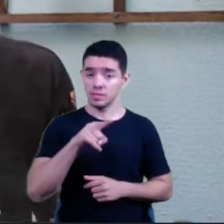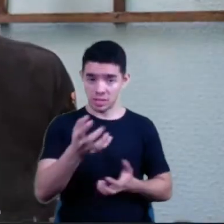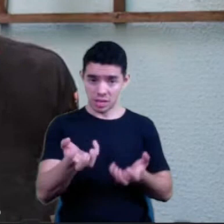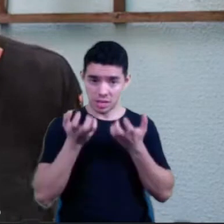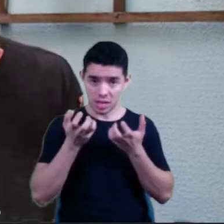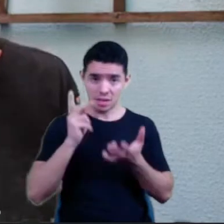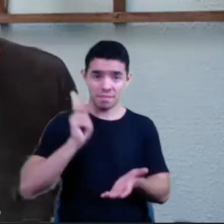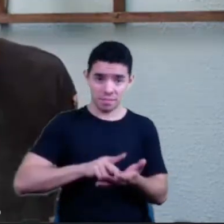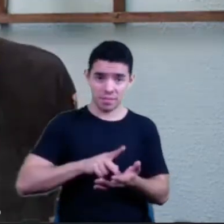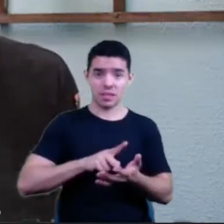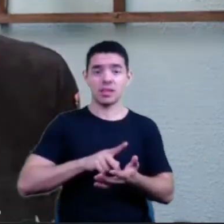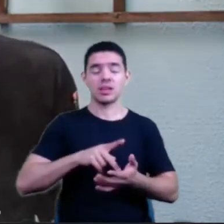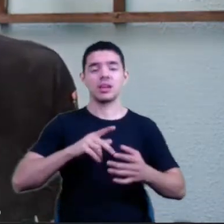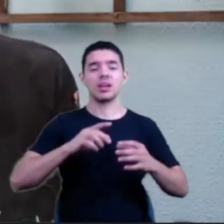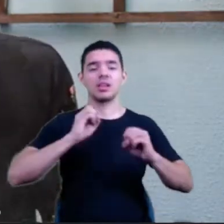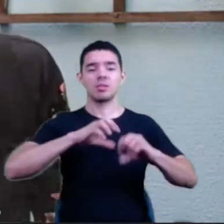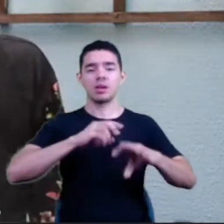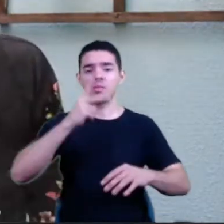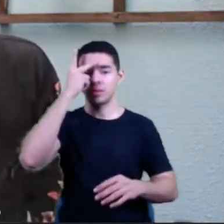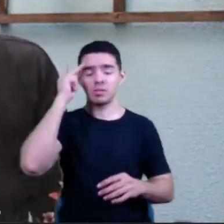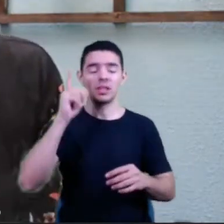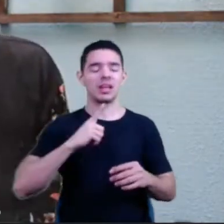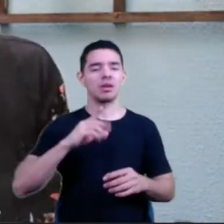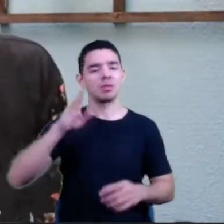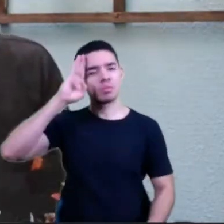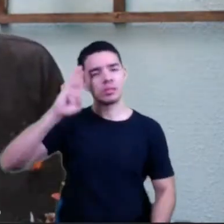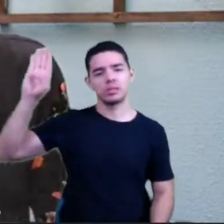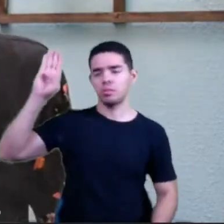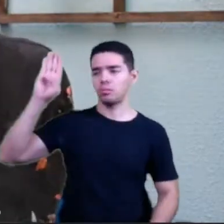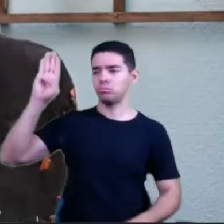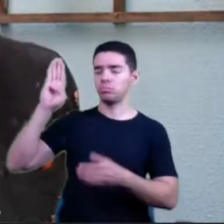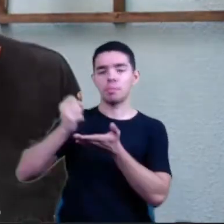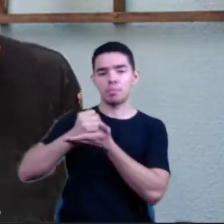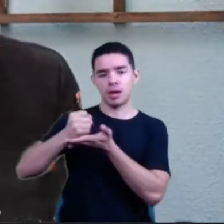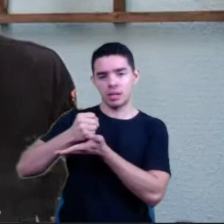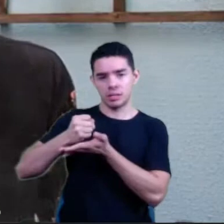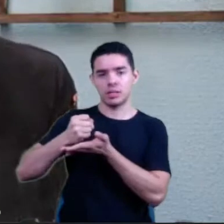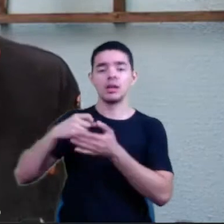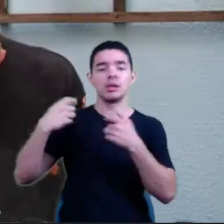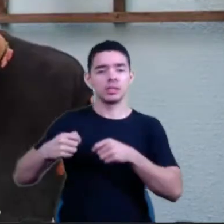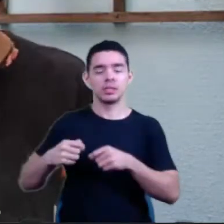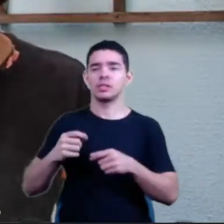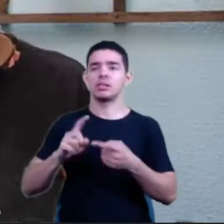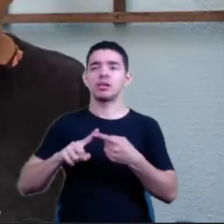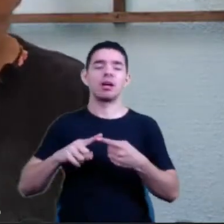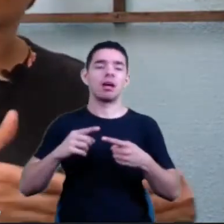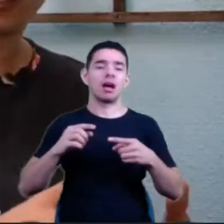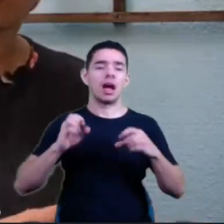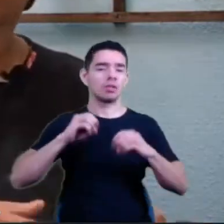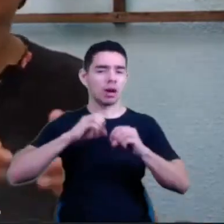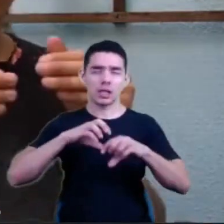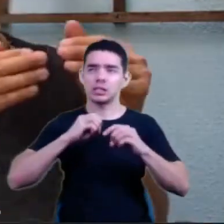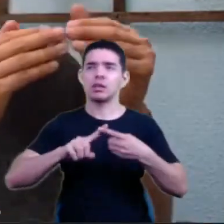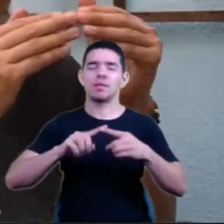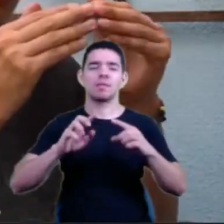educar pessoas para serem bons humanos, tem que partir desse princípio. Porque o que se tem é uma educação hétero, uma educação